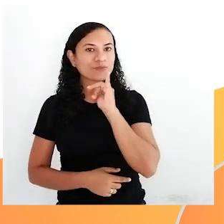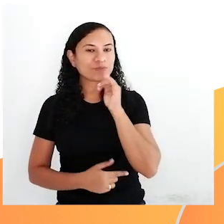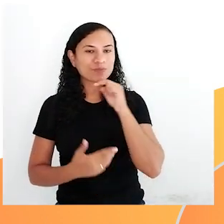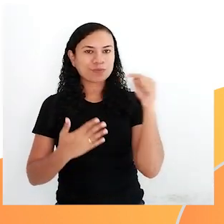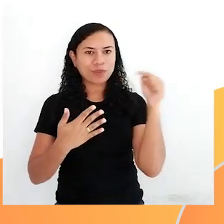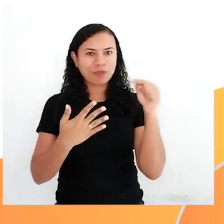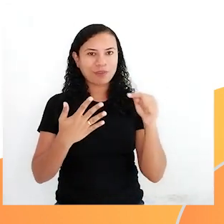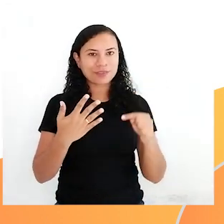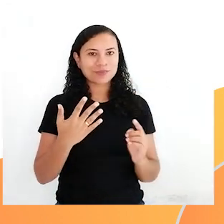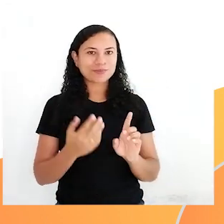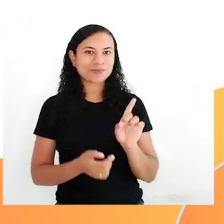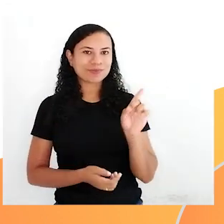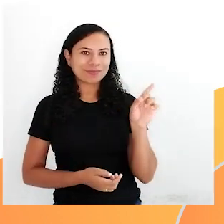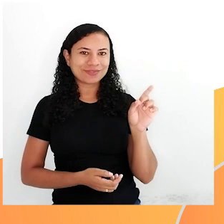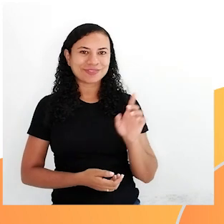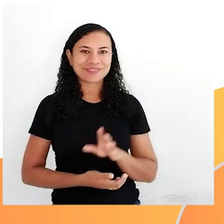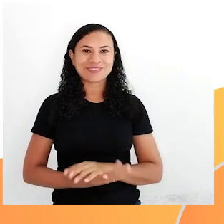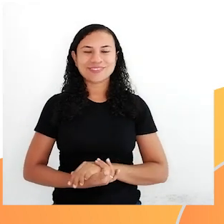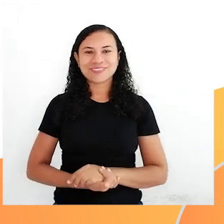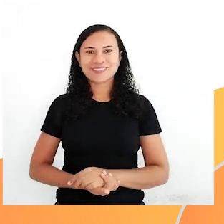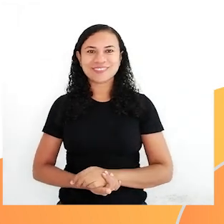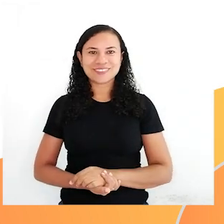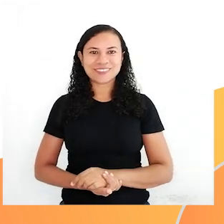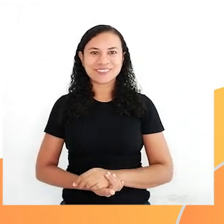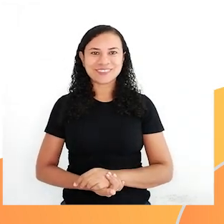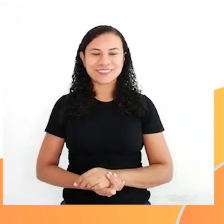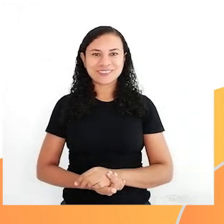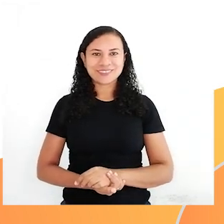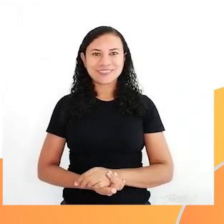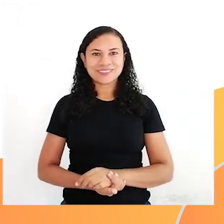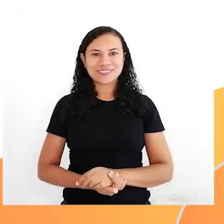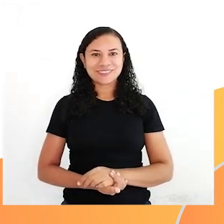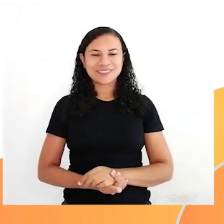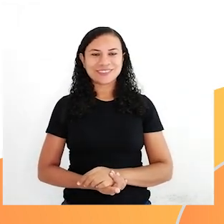marítimo, marinha e marinheiro.